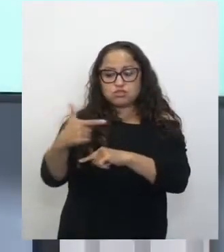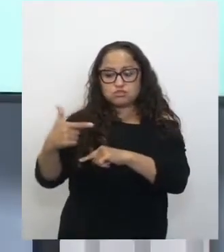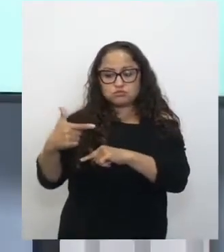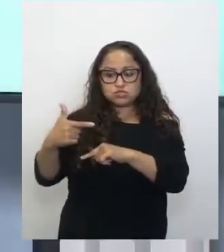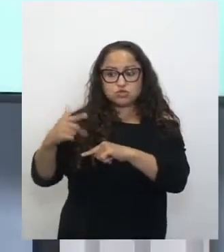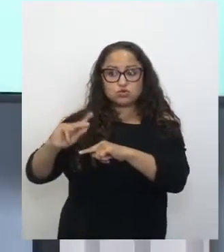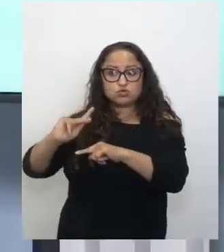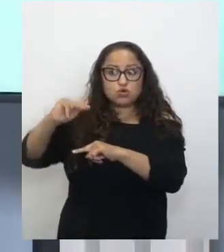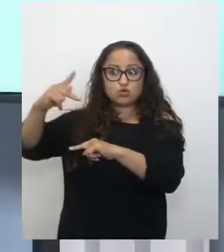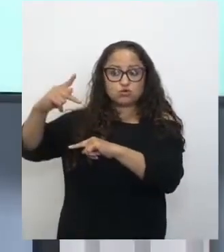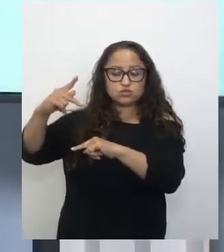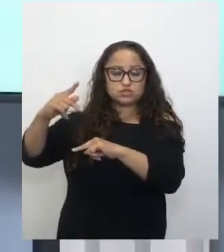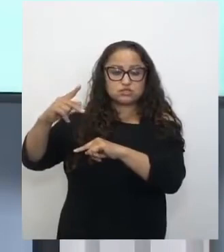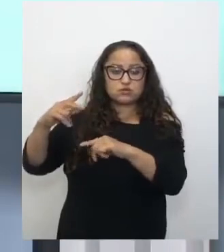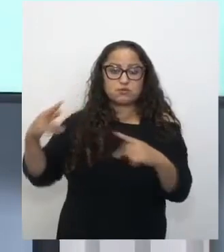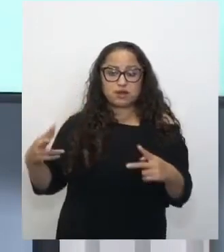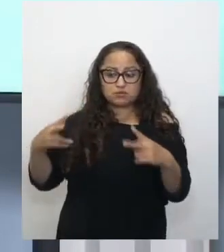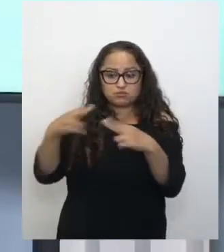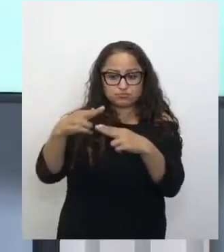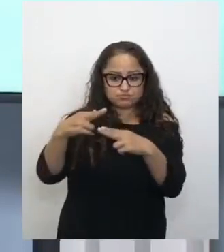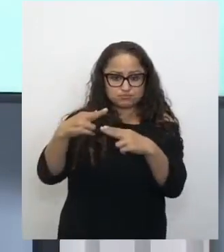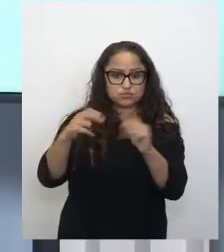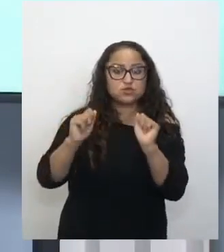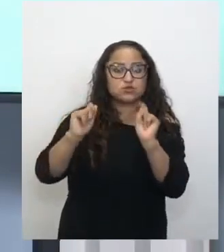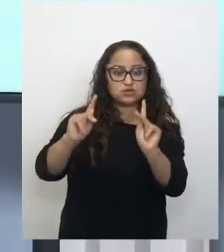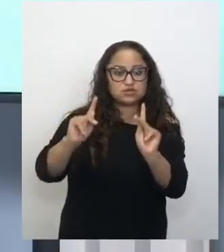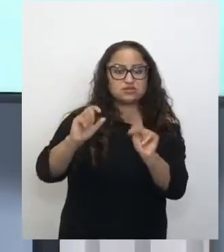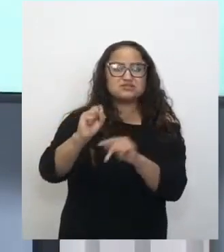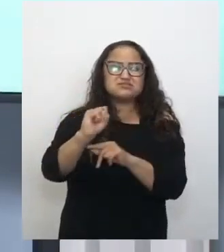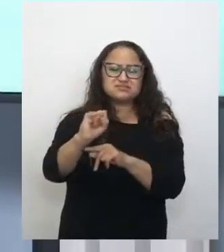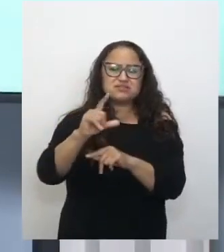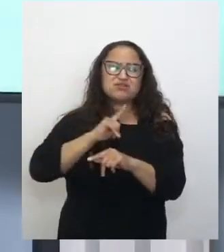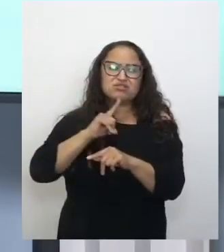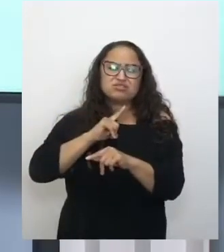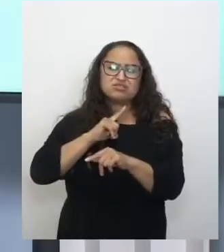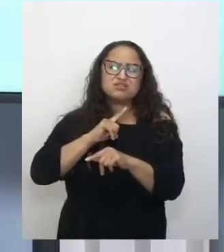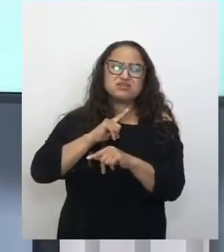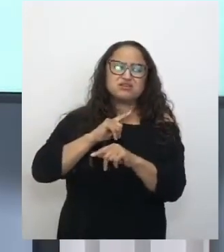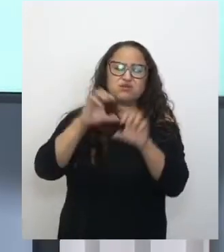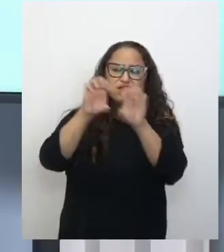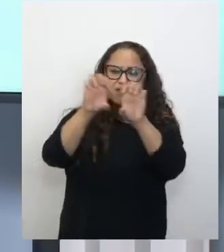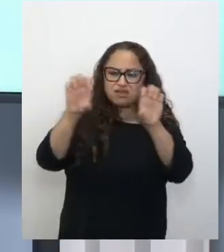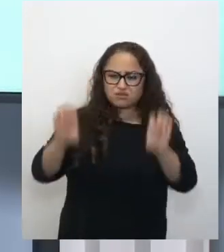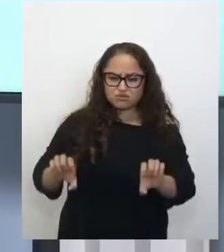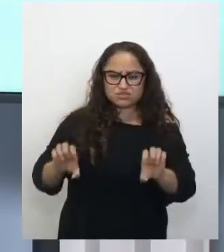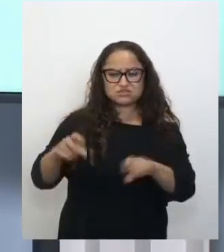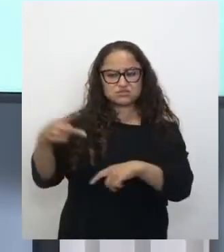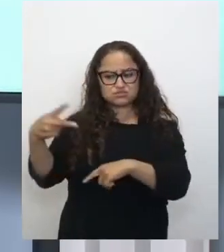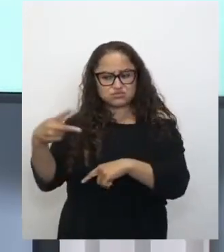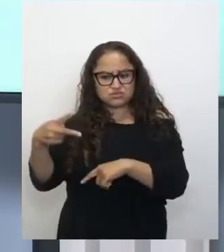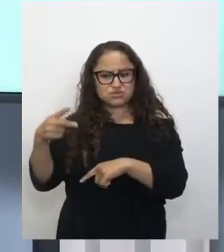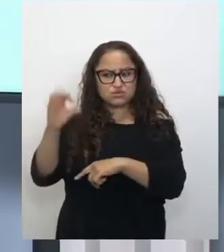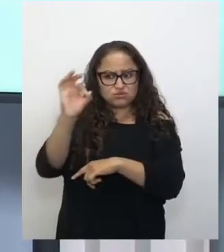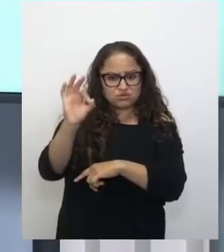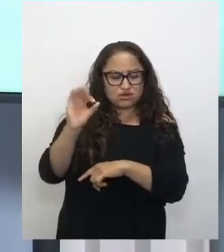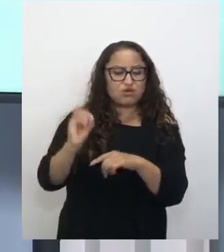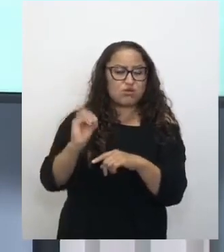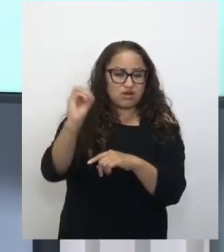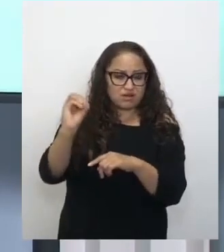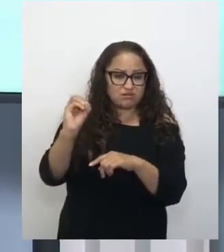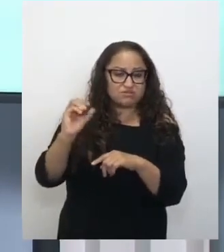segundo membro para cortar os quadrados se não eu vou cair numa equação 2º grau e o negócio vai ficar difícil